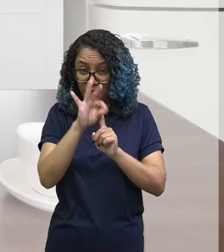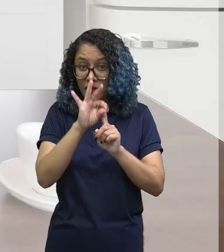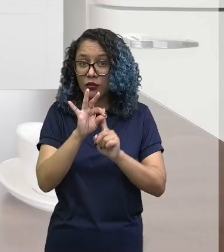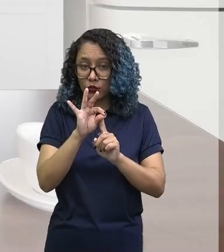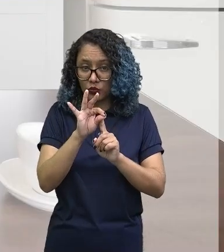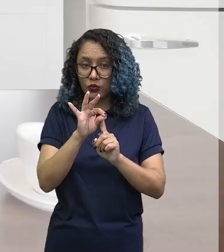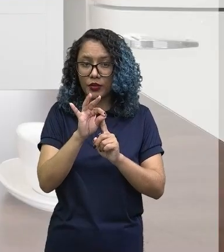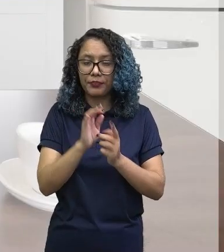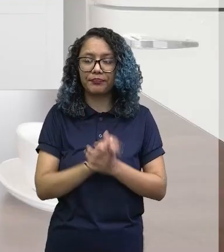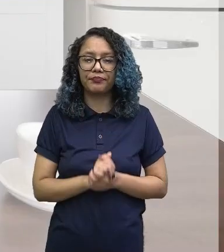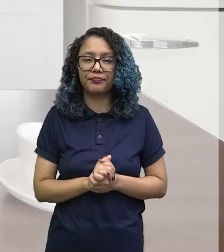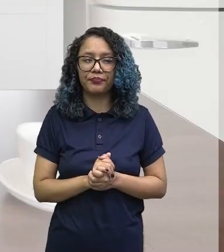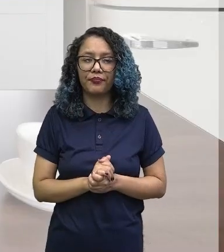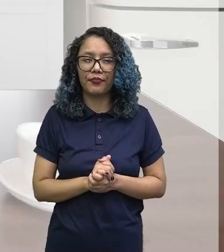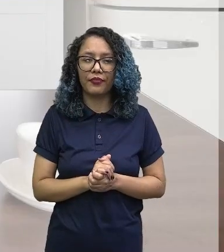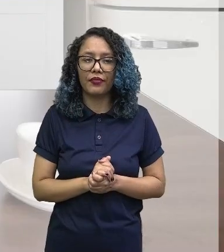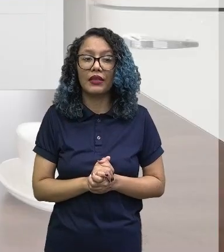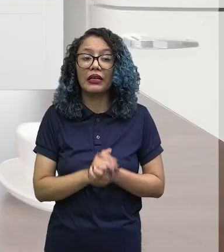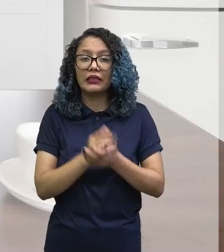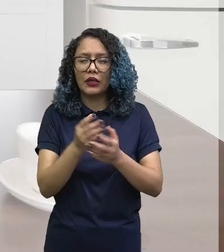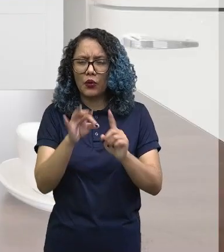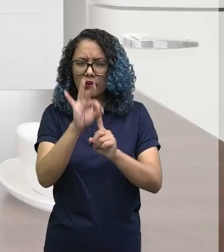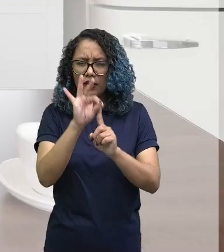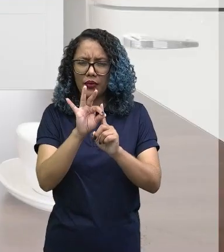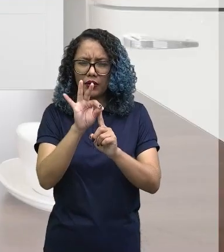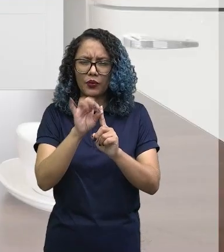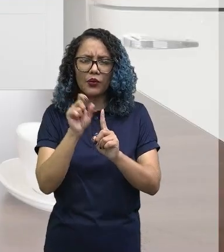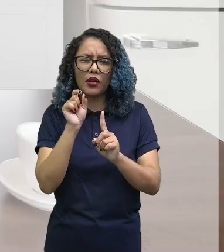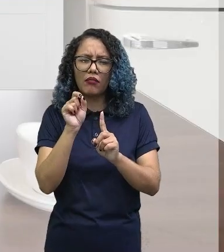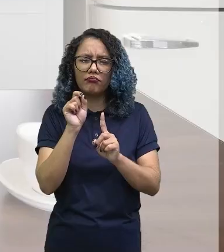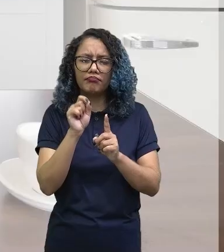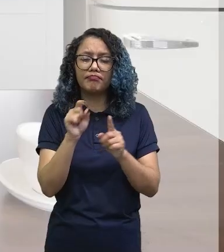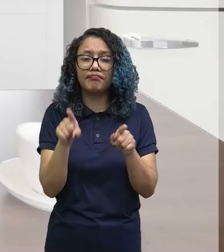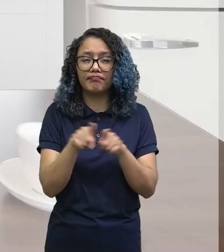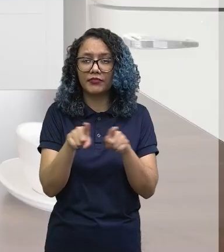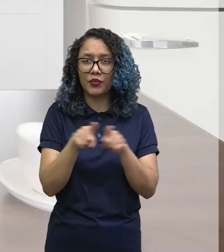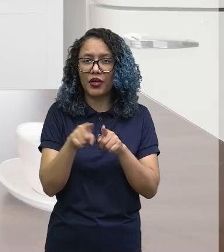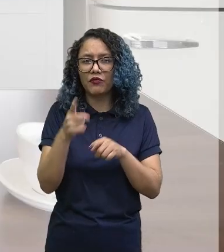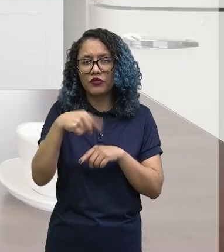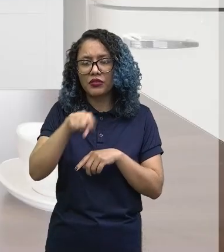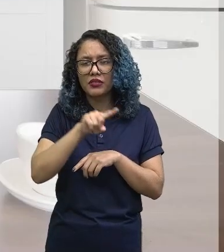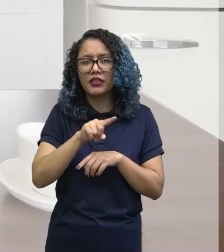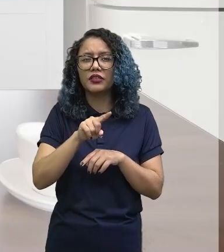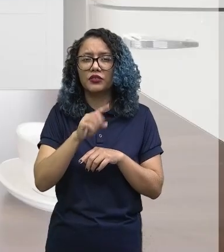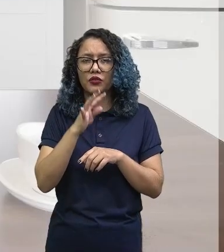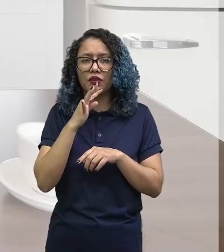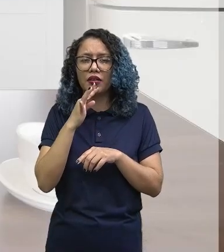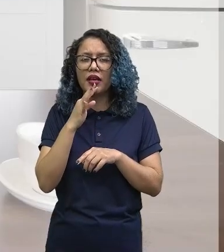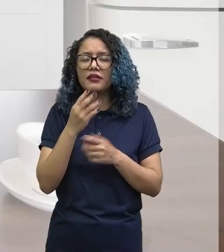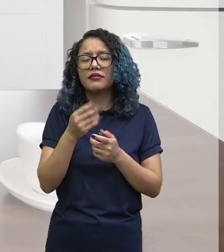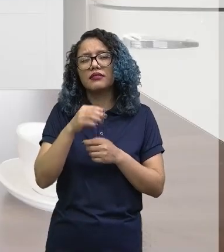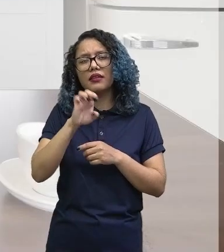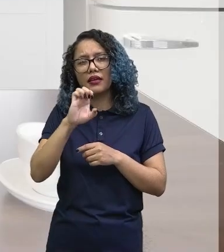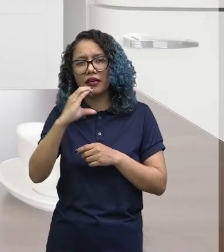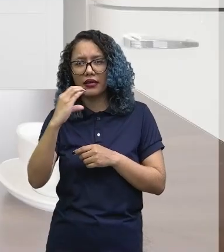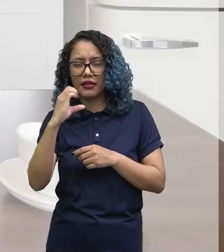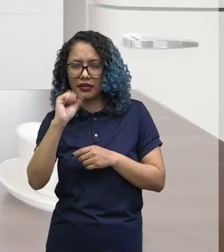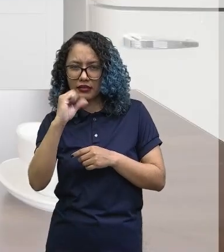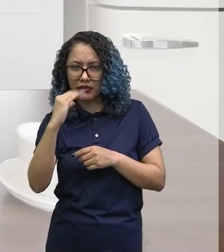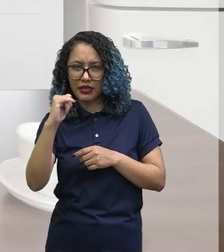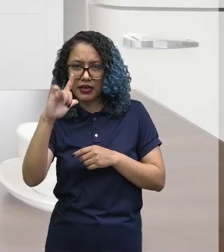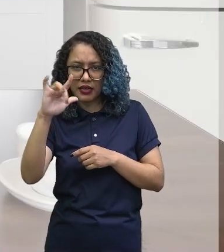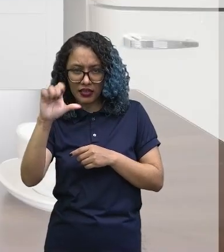temperatura. Quando se fala em temperatura, você também já ouviu falar em escalas